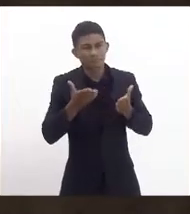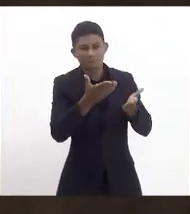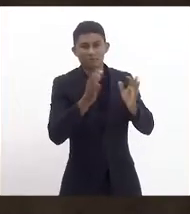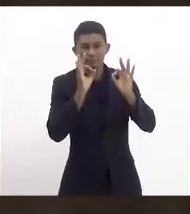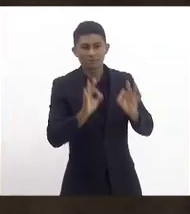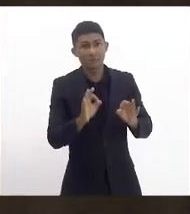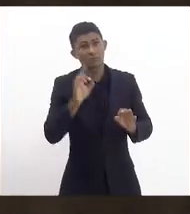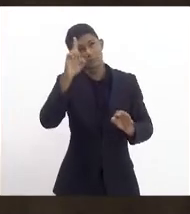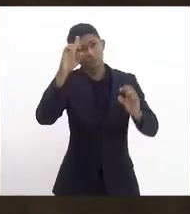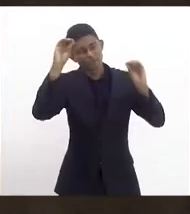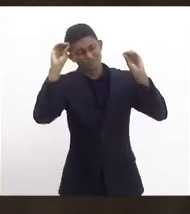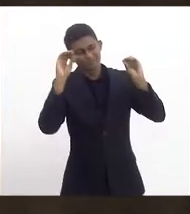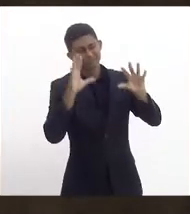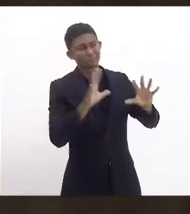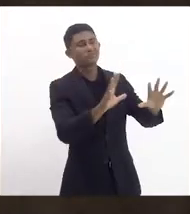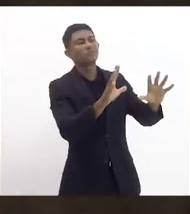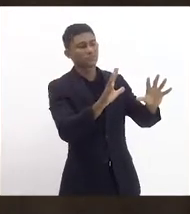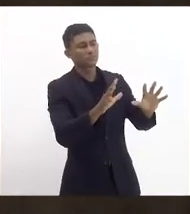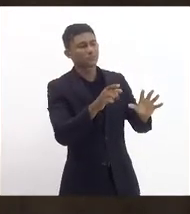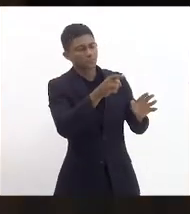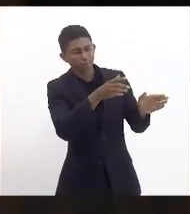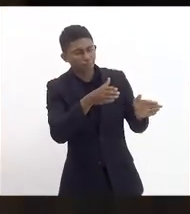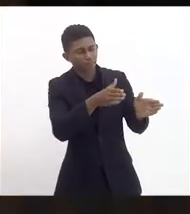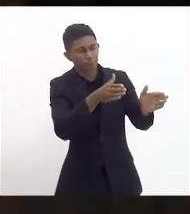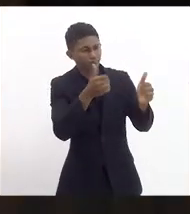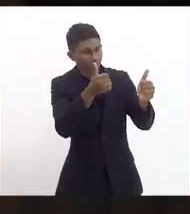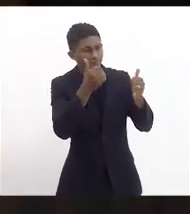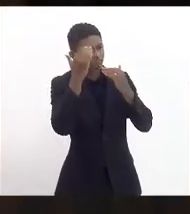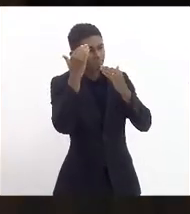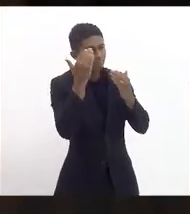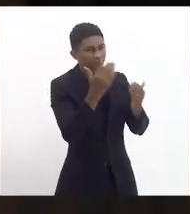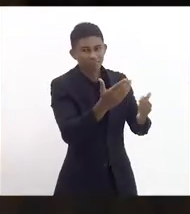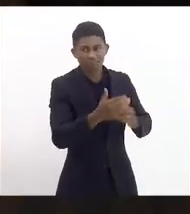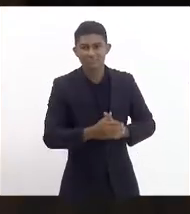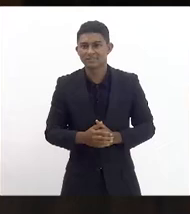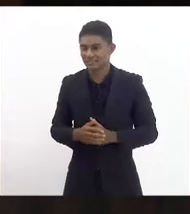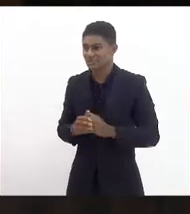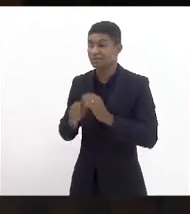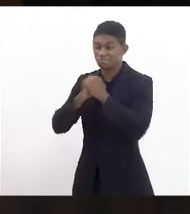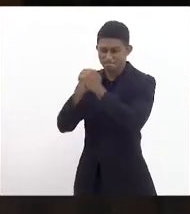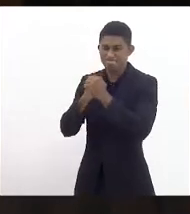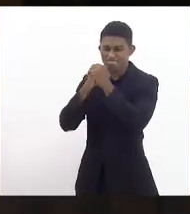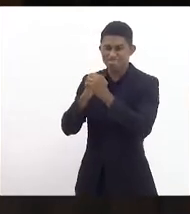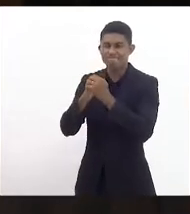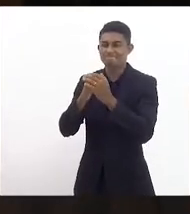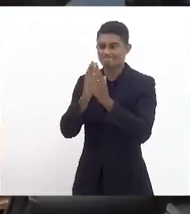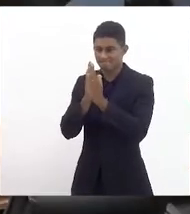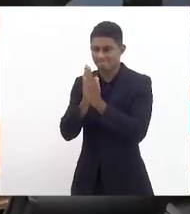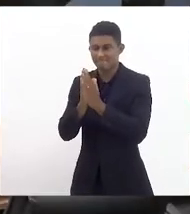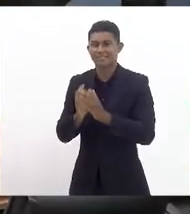Deus abençoe sua caminhada e esteja intuindo seus passos. Obrigado, presidente. Orações. Obrigado, deputado